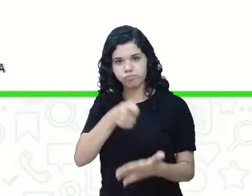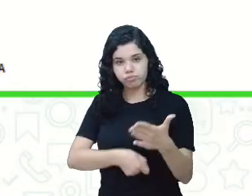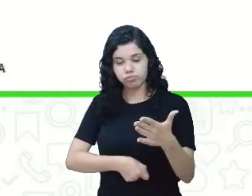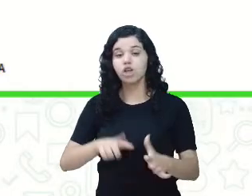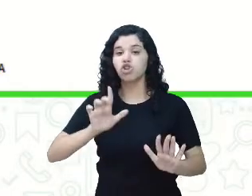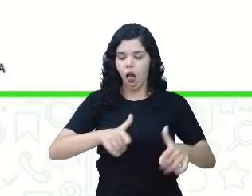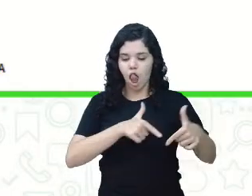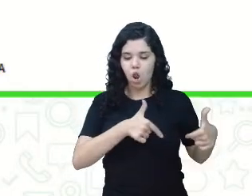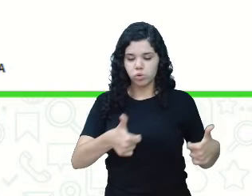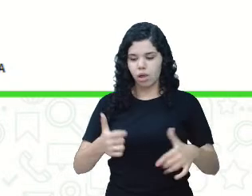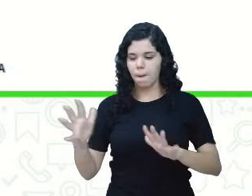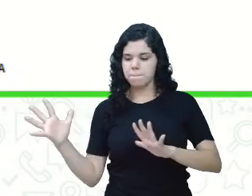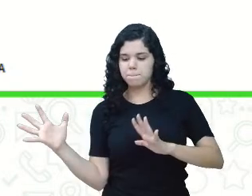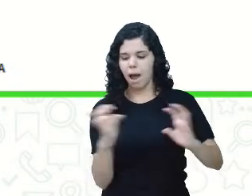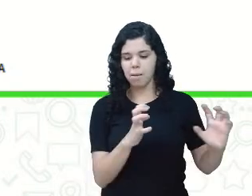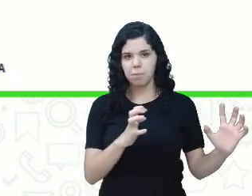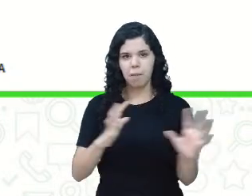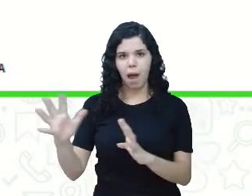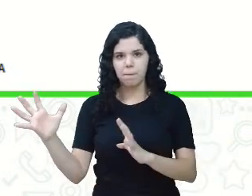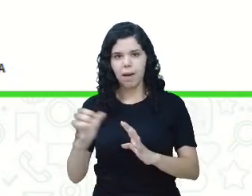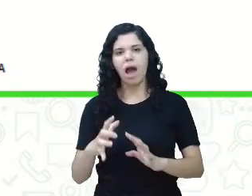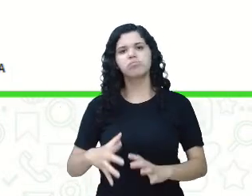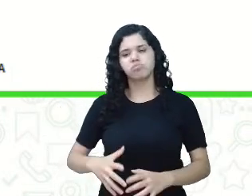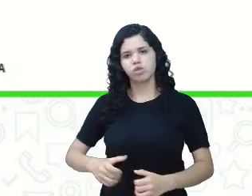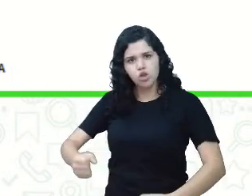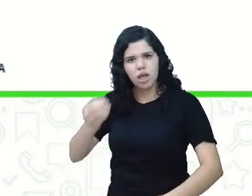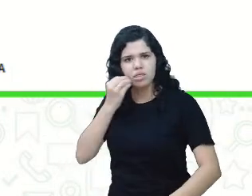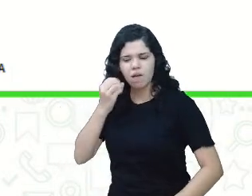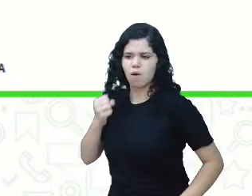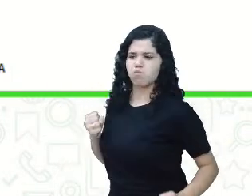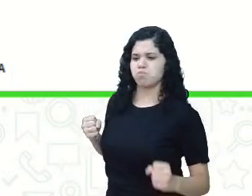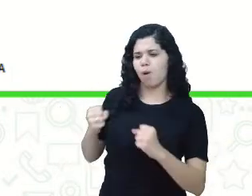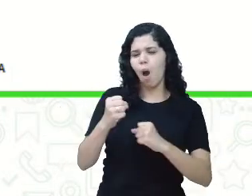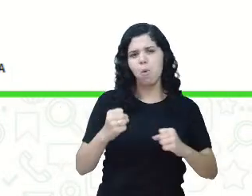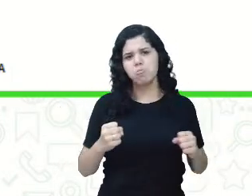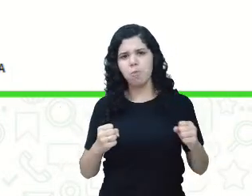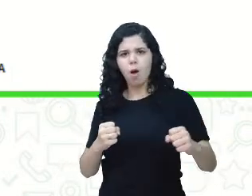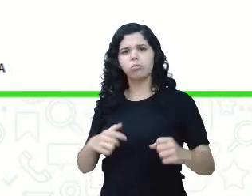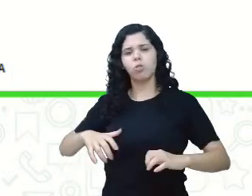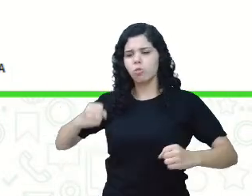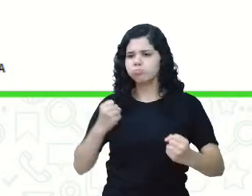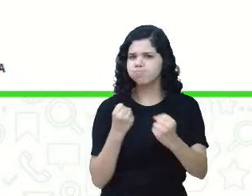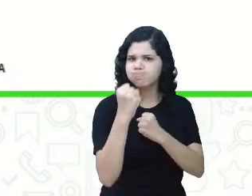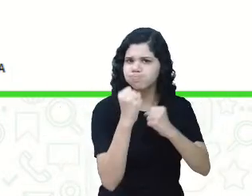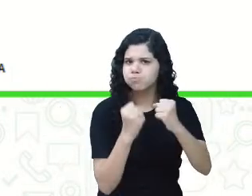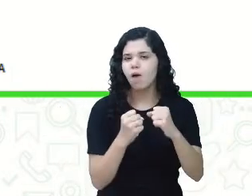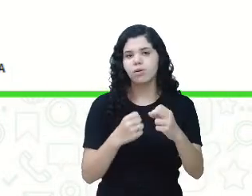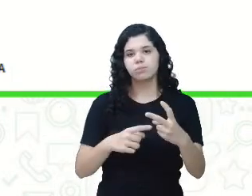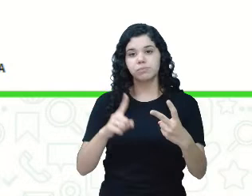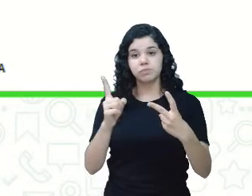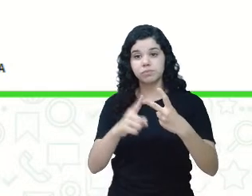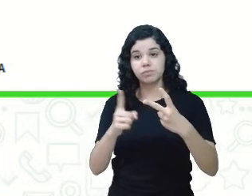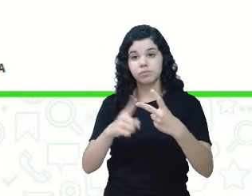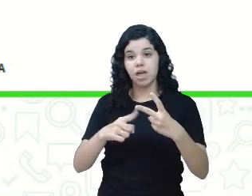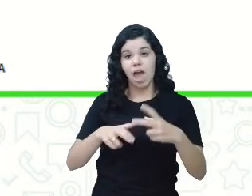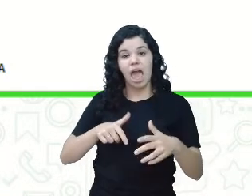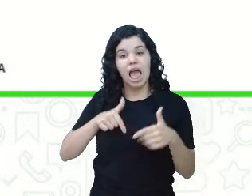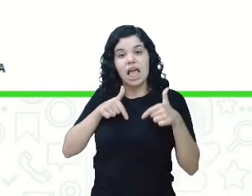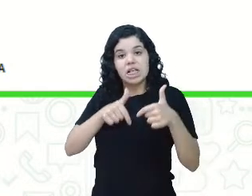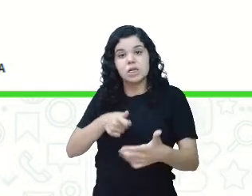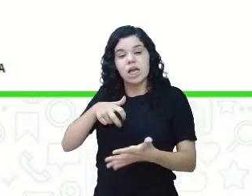direta, né, que era o conflito, ia para cima mesmo, lutava, não queria saber. E a resistência cotidiana, que